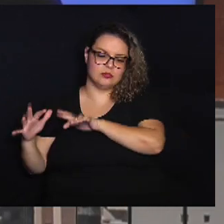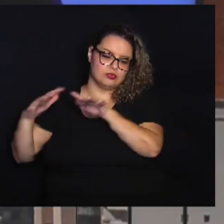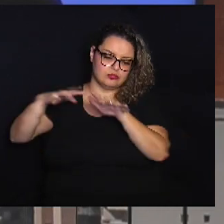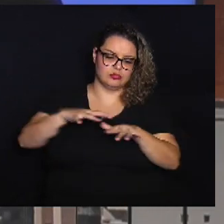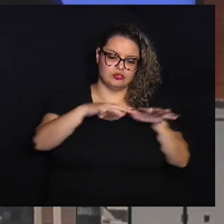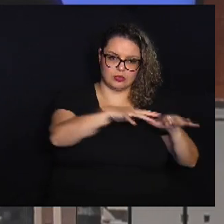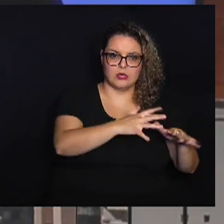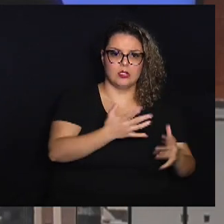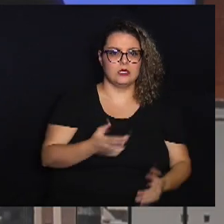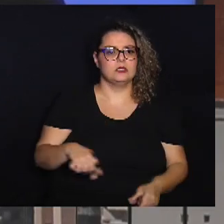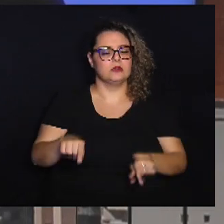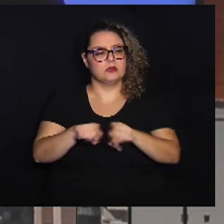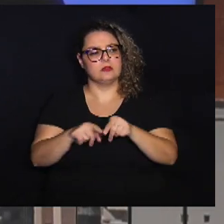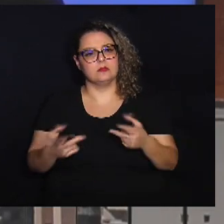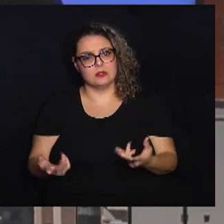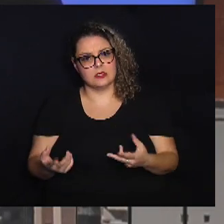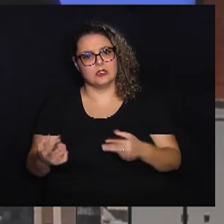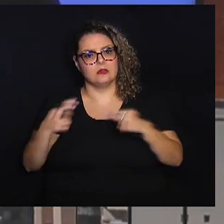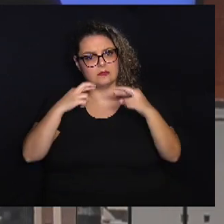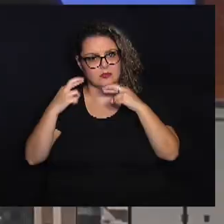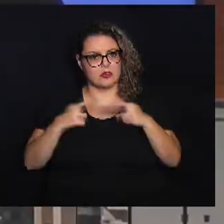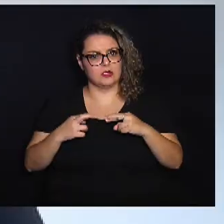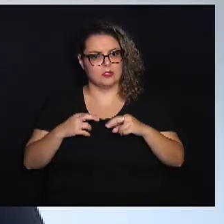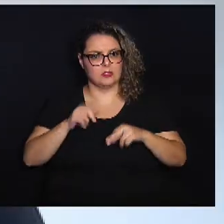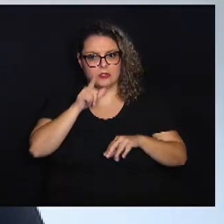considerado, essa questão da subida do nível do mar?